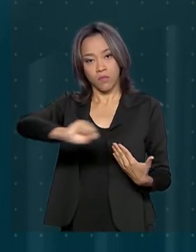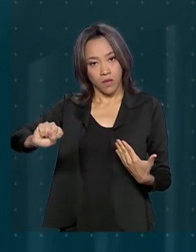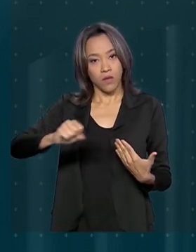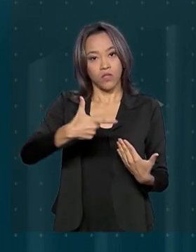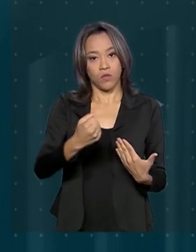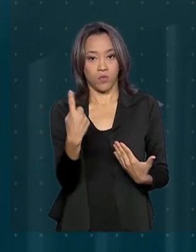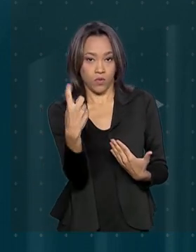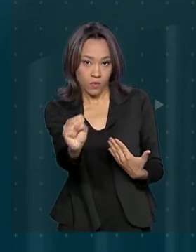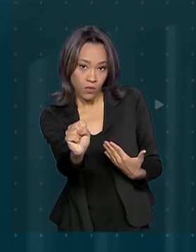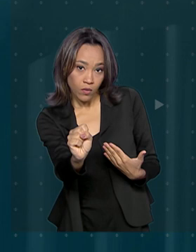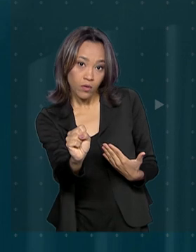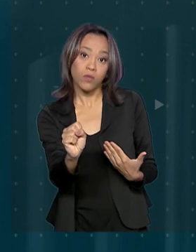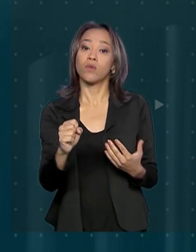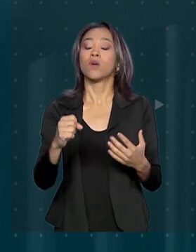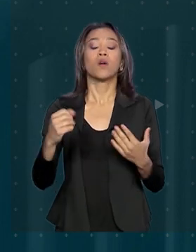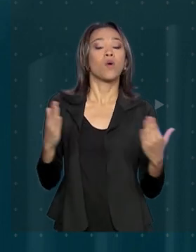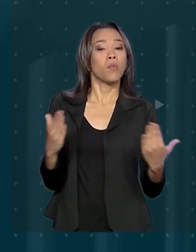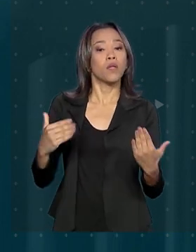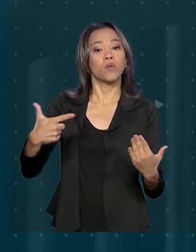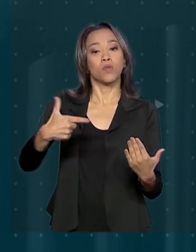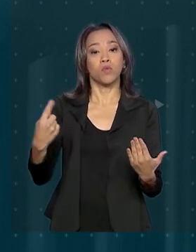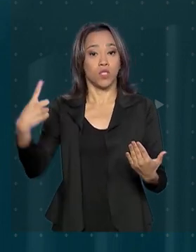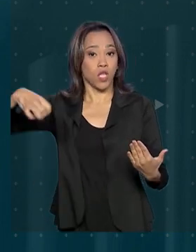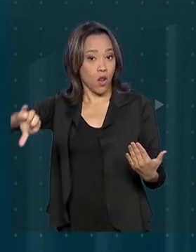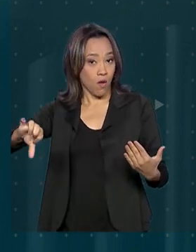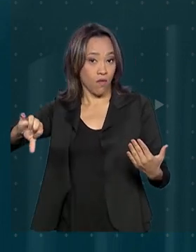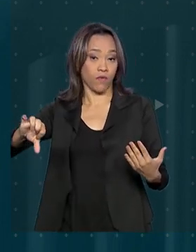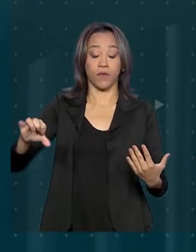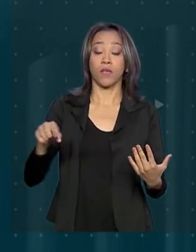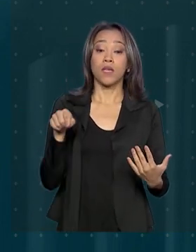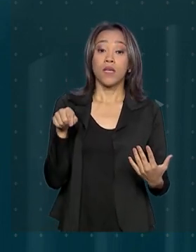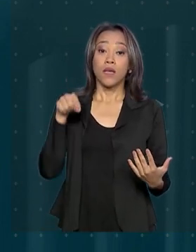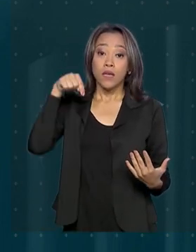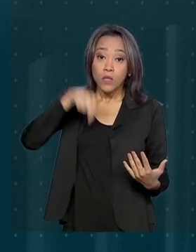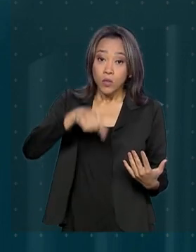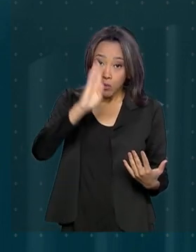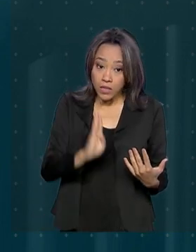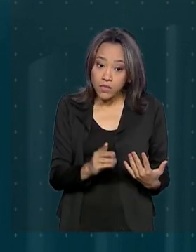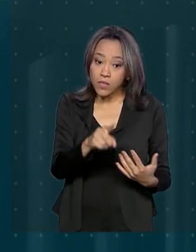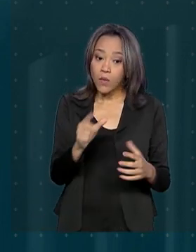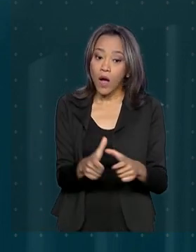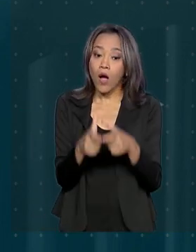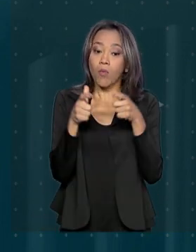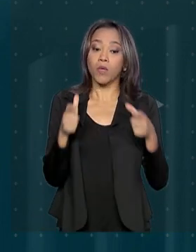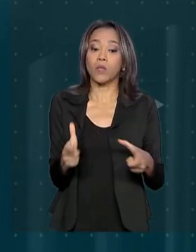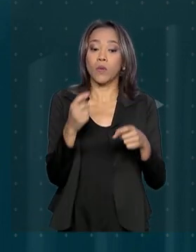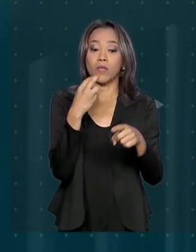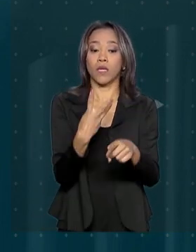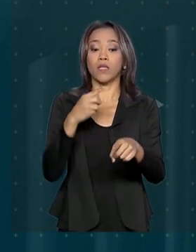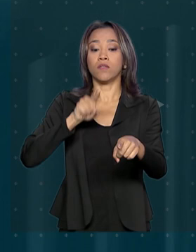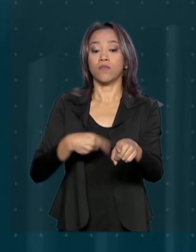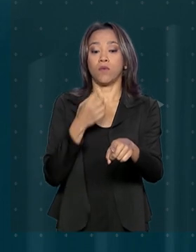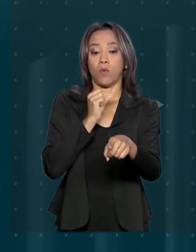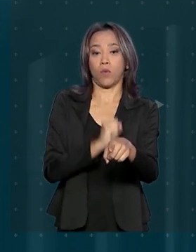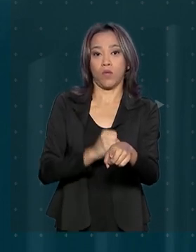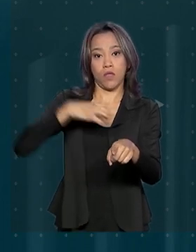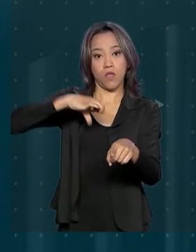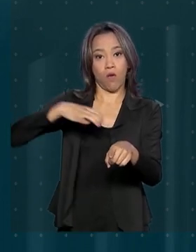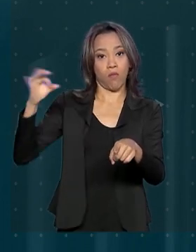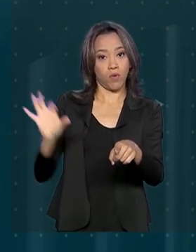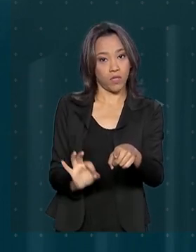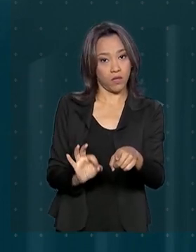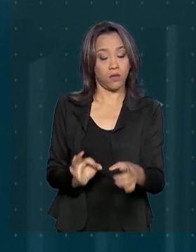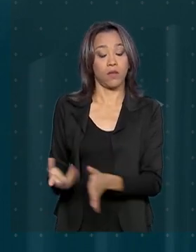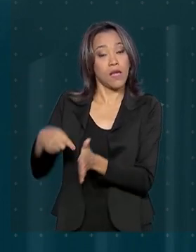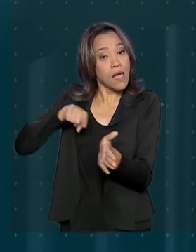com o primeiro de 2019, a população carcerária no Brasil cresceu 3,89%. O